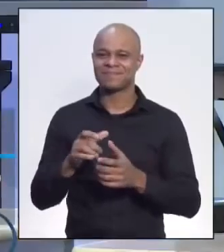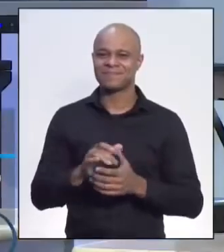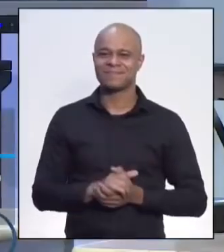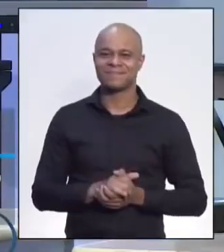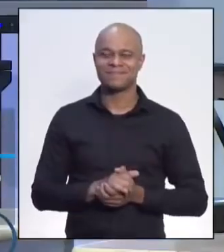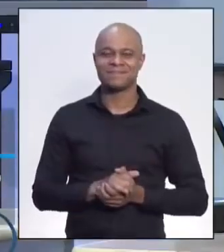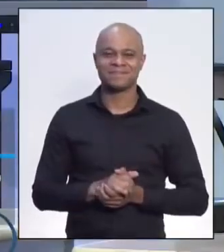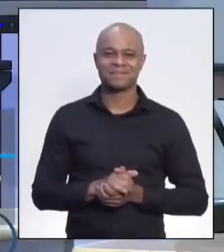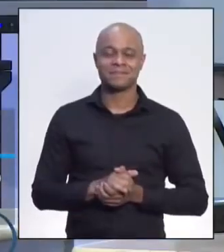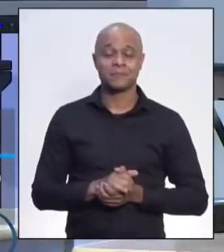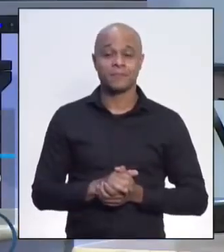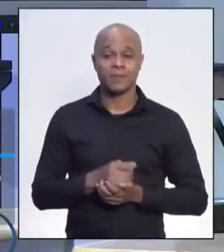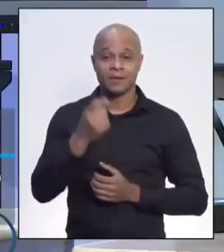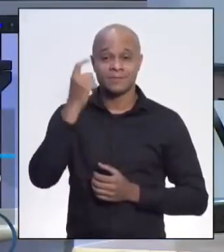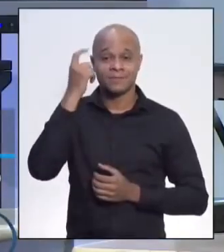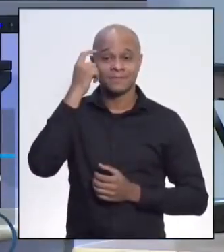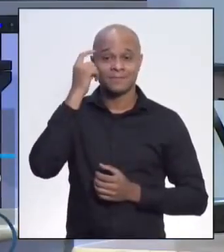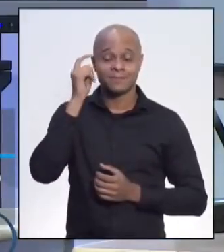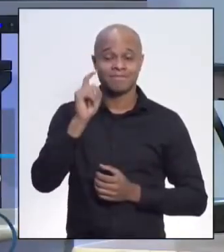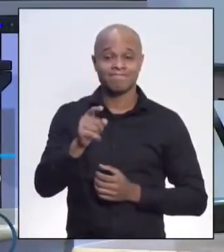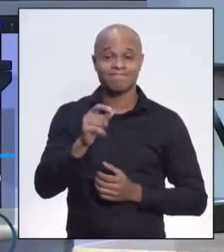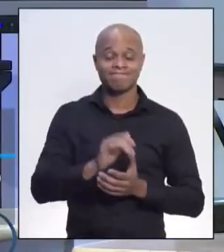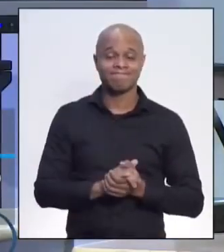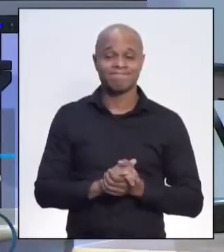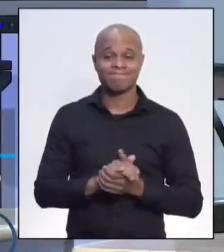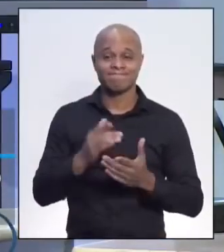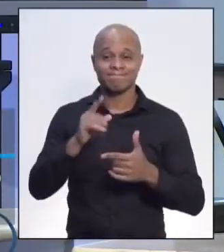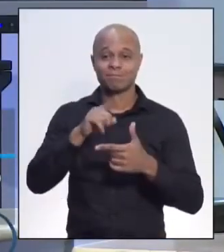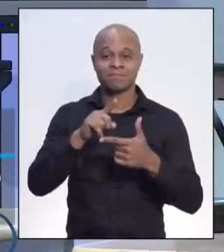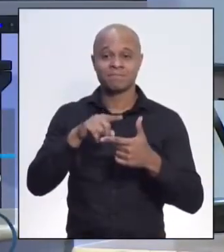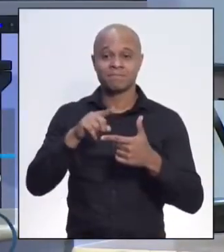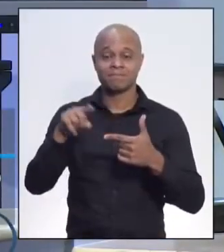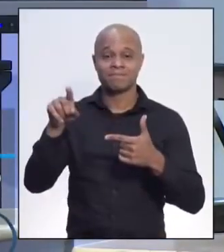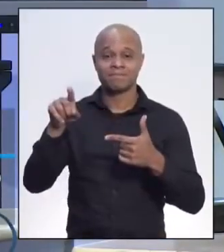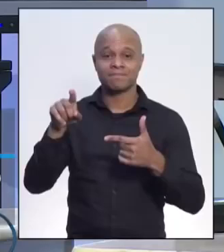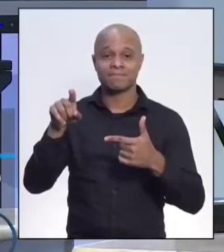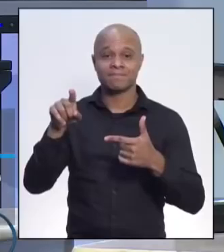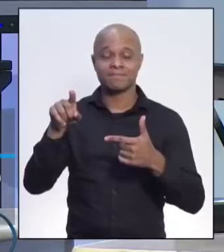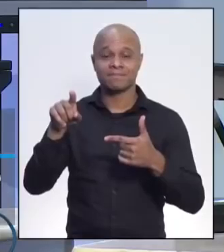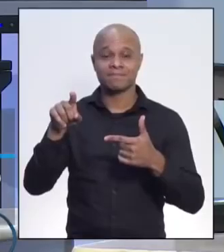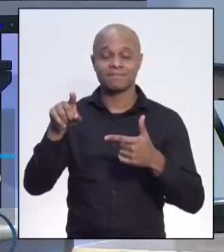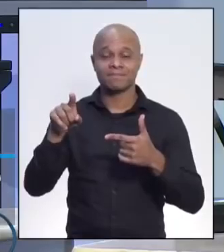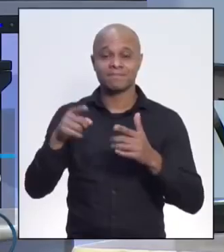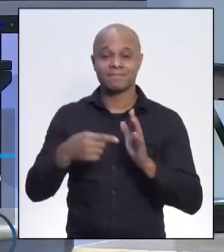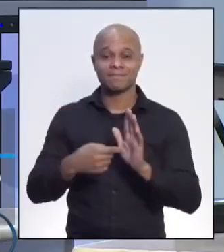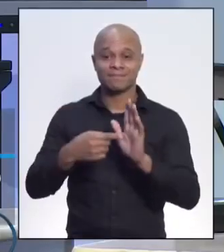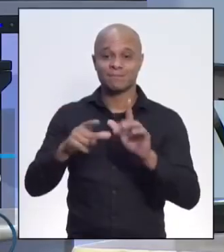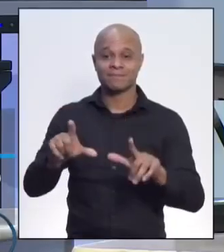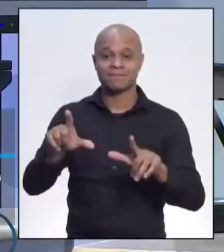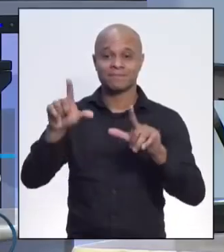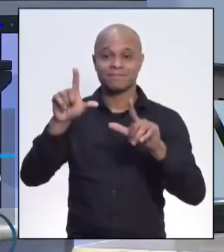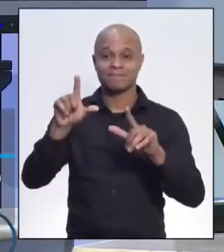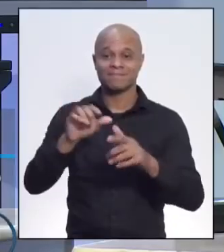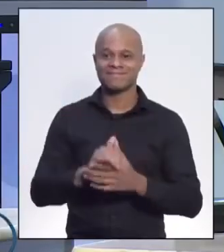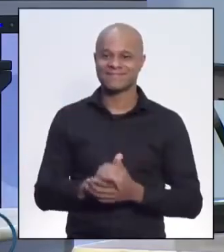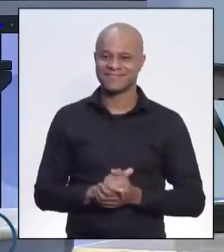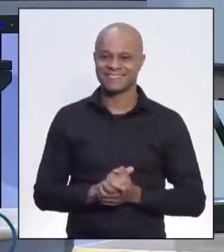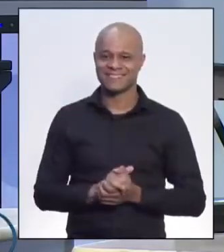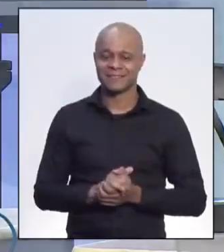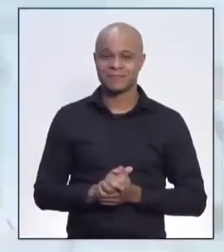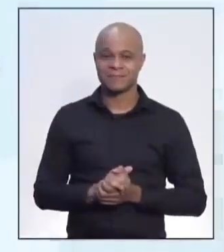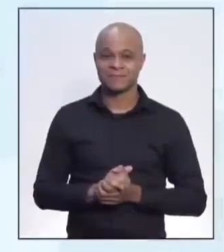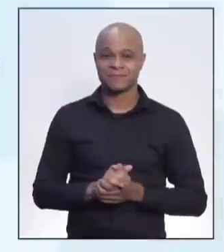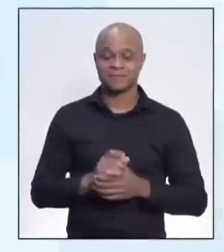E aí, pensando então nessa ideia do gráfico, eu vou colocar ele novamente na tela para vocês, mas eu vou